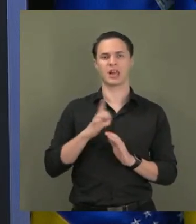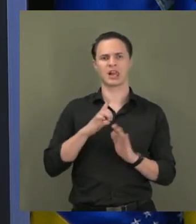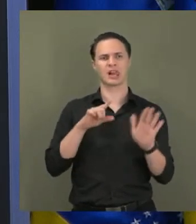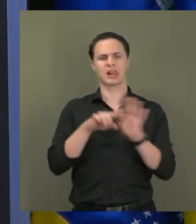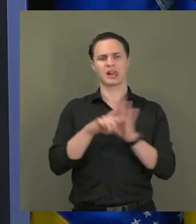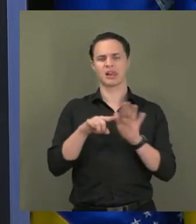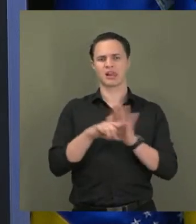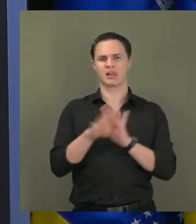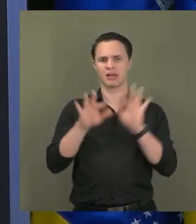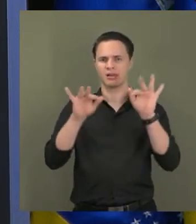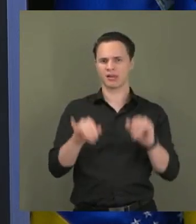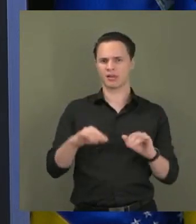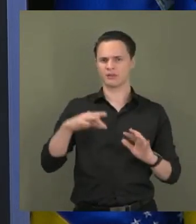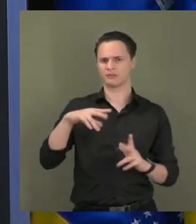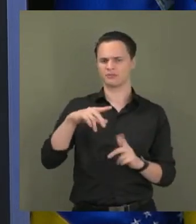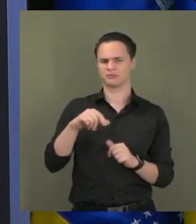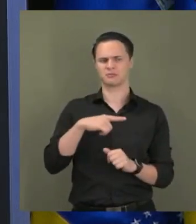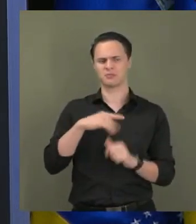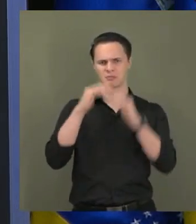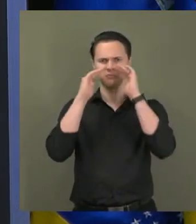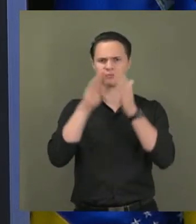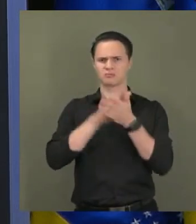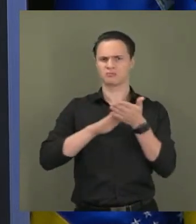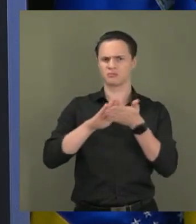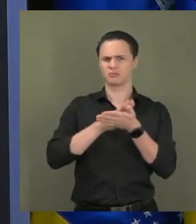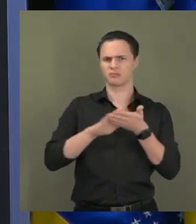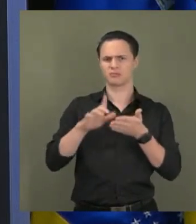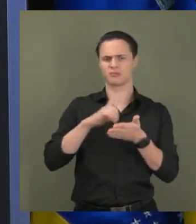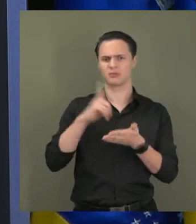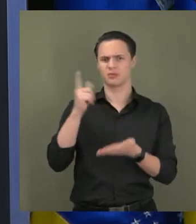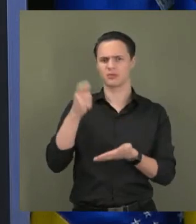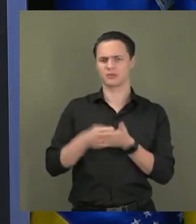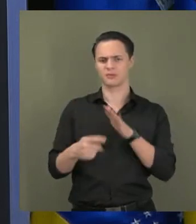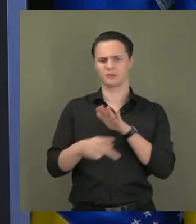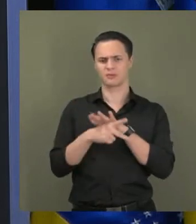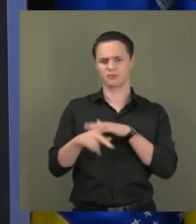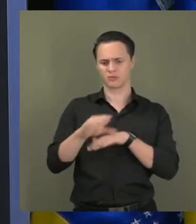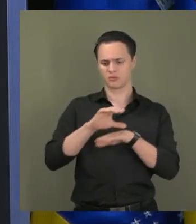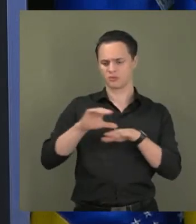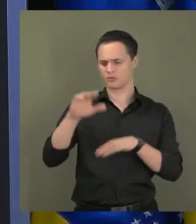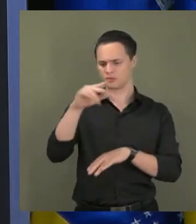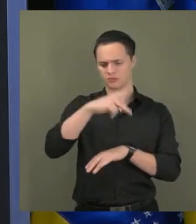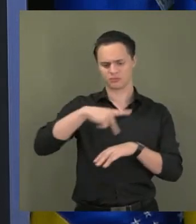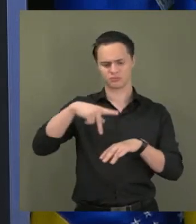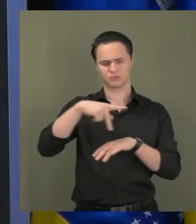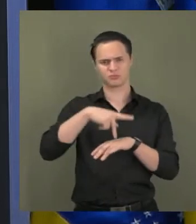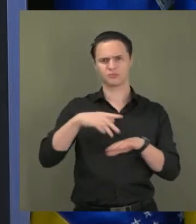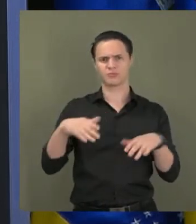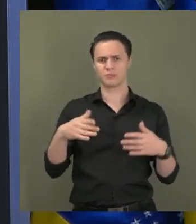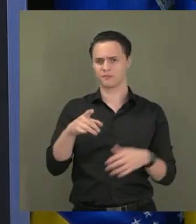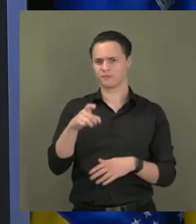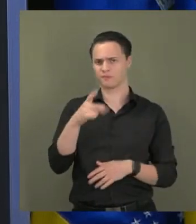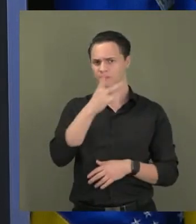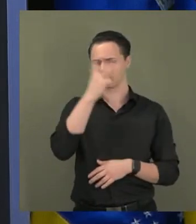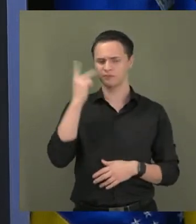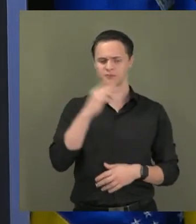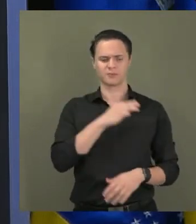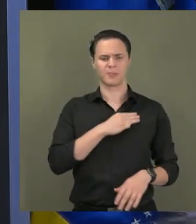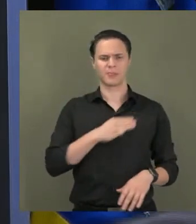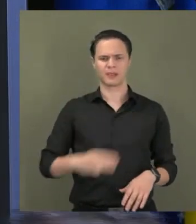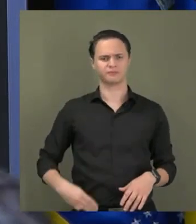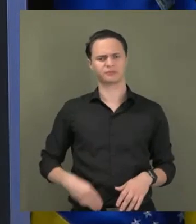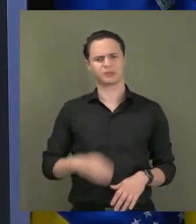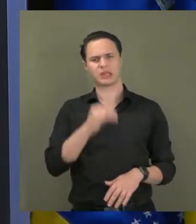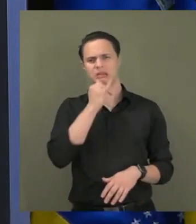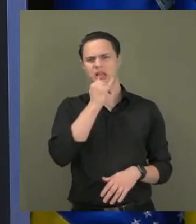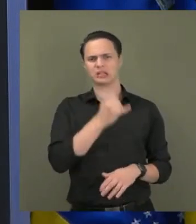fim do mundo, um inquérito que não obedece à Constituição do país, que ex-ministros